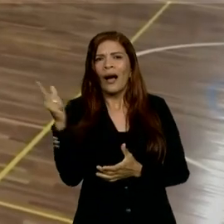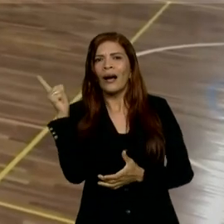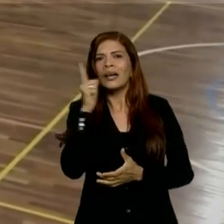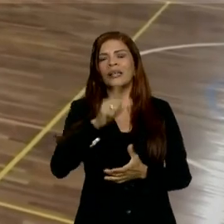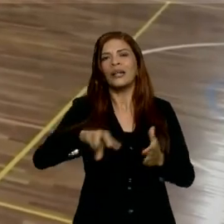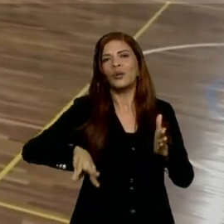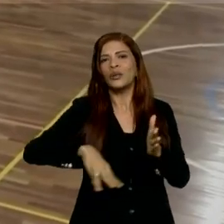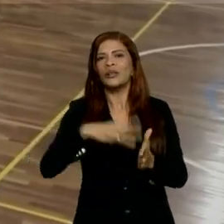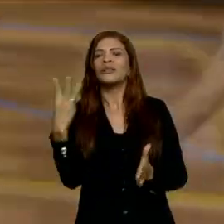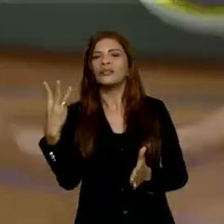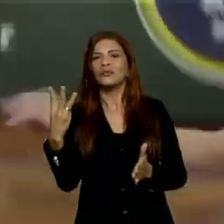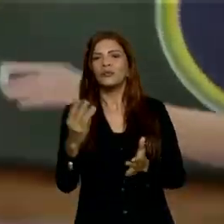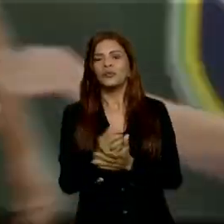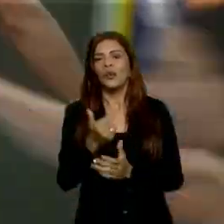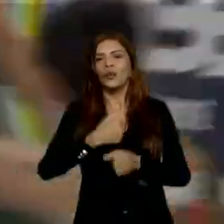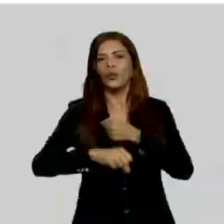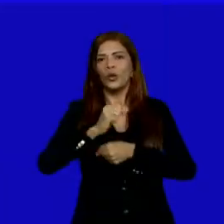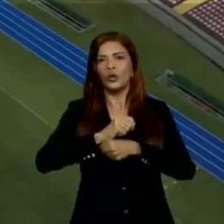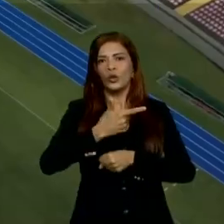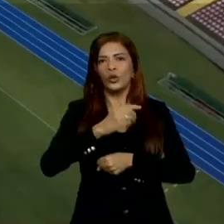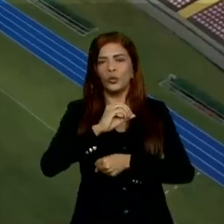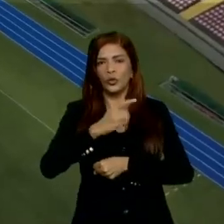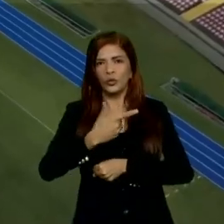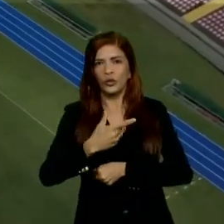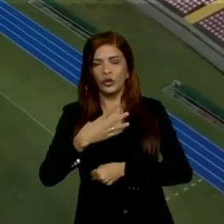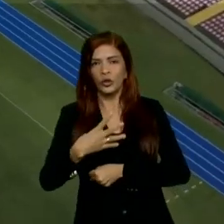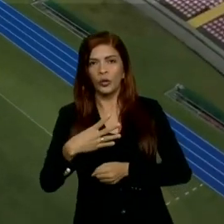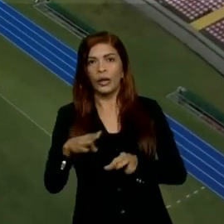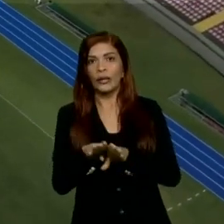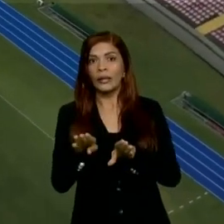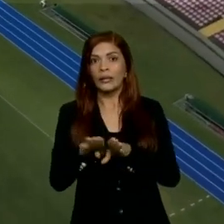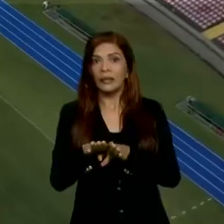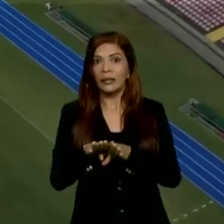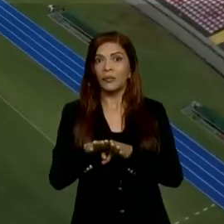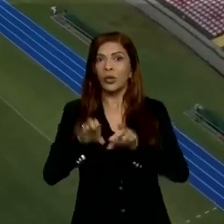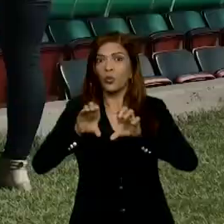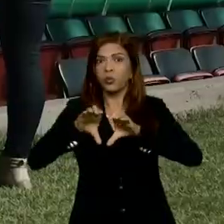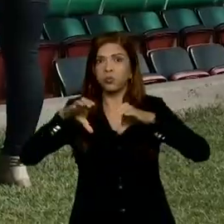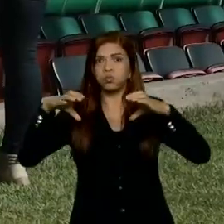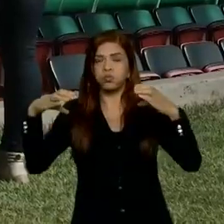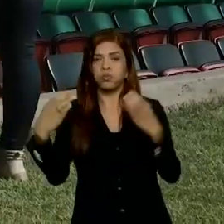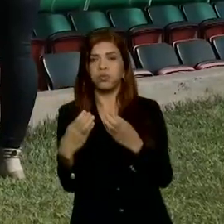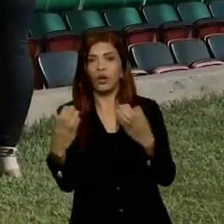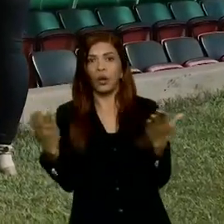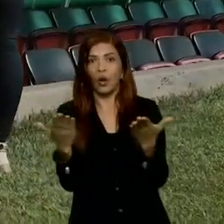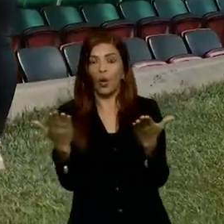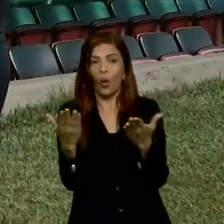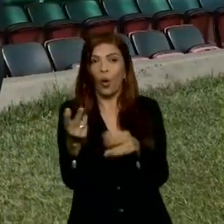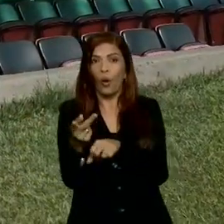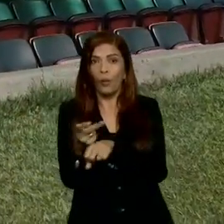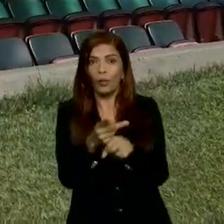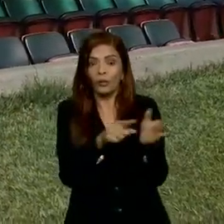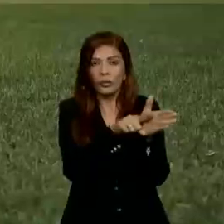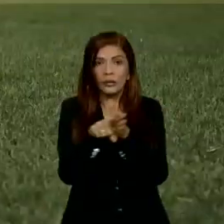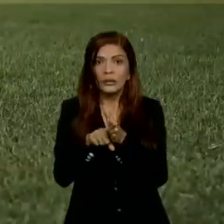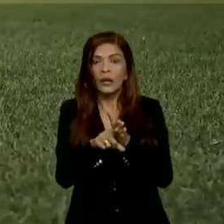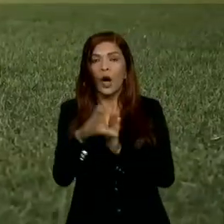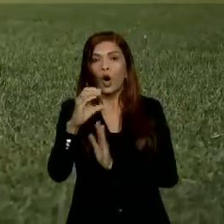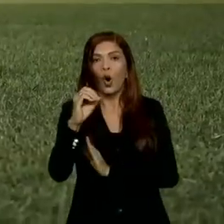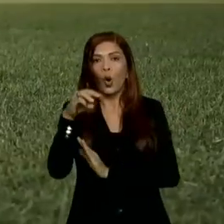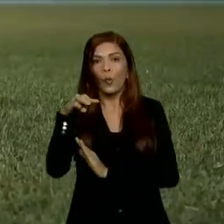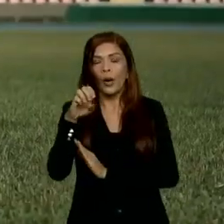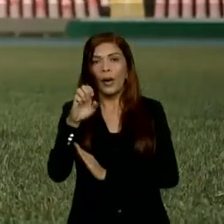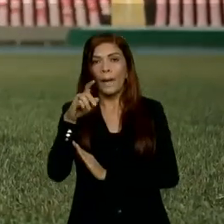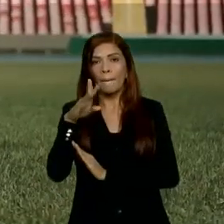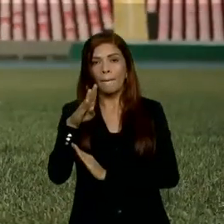lbf 2024 vamos falar também de Castelão receber a vistoria da comebol para saber se vai